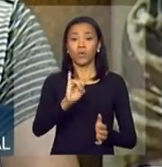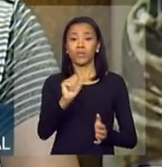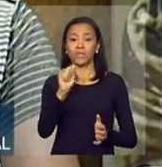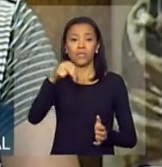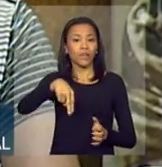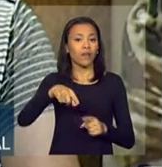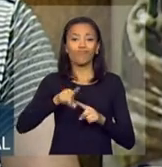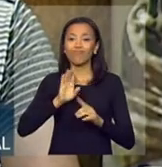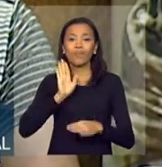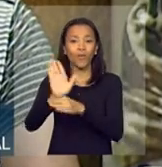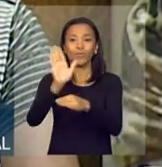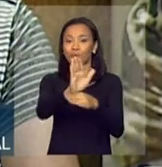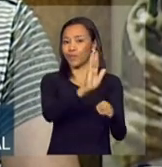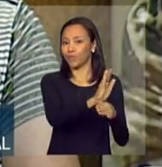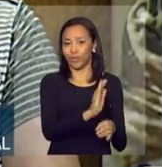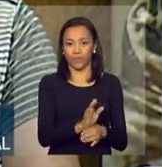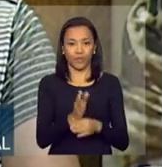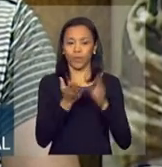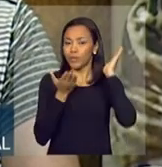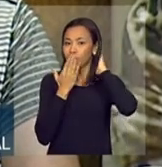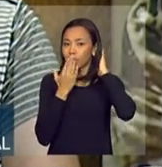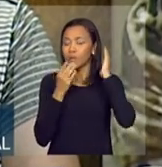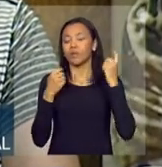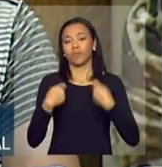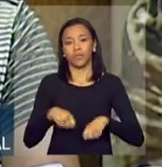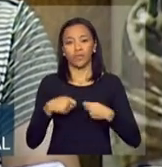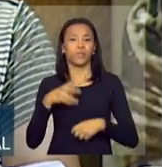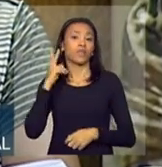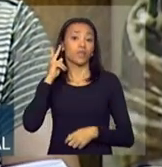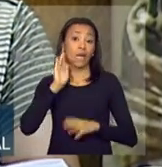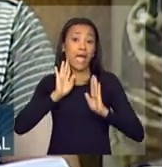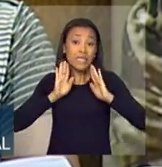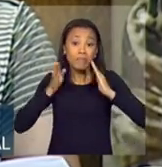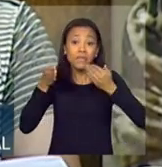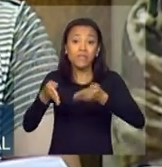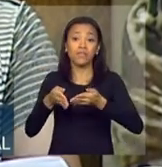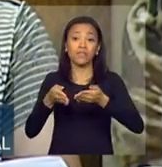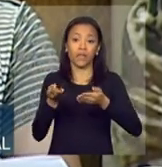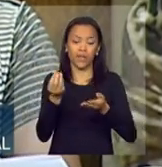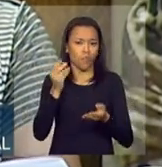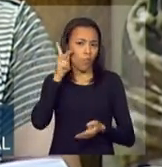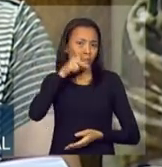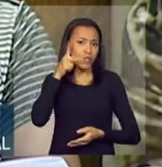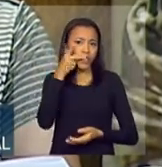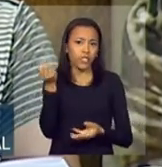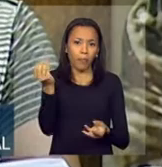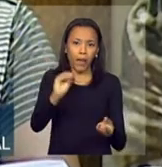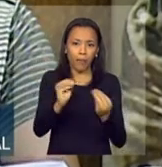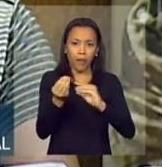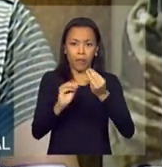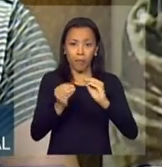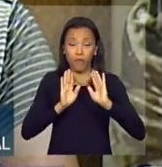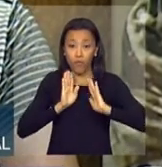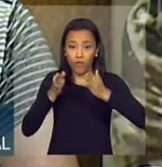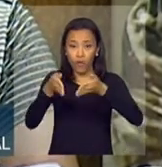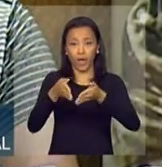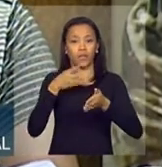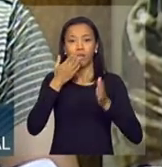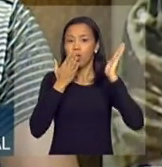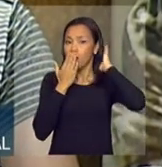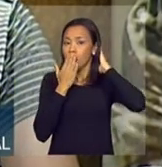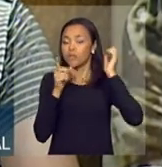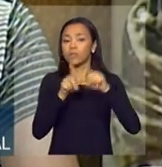indígenas. Desafio: construir uma política de SAN específica para povos e comunidades